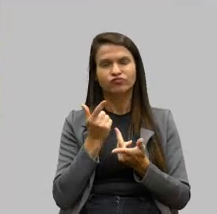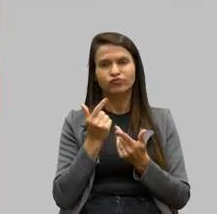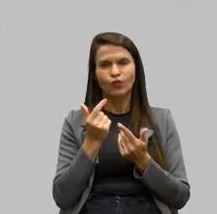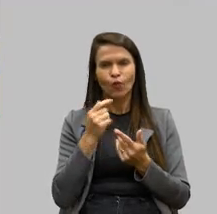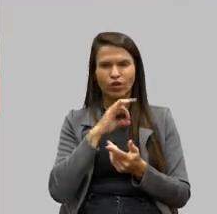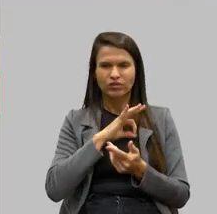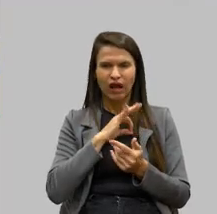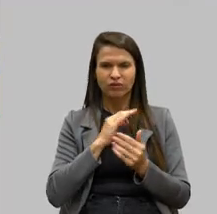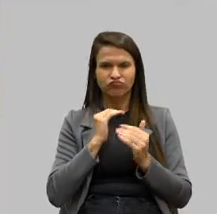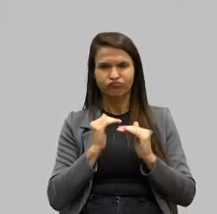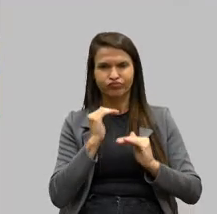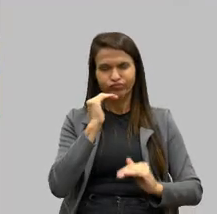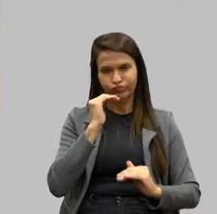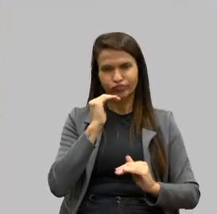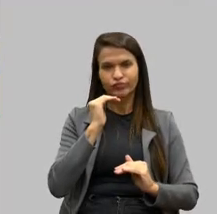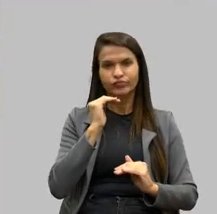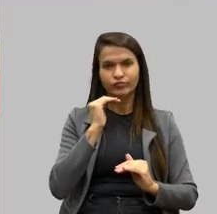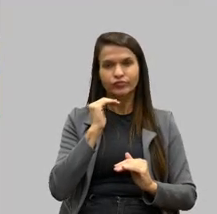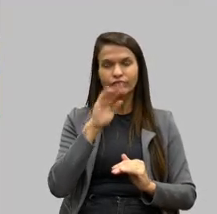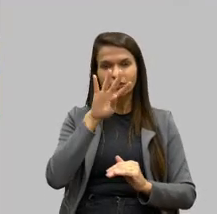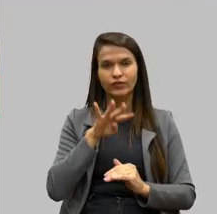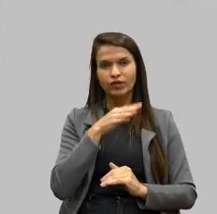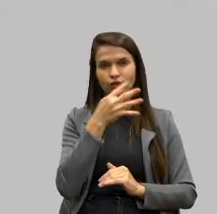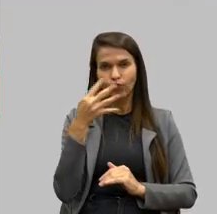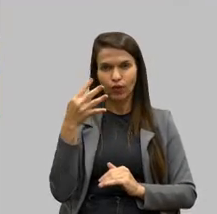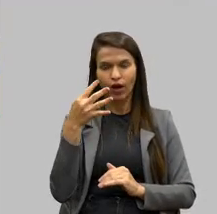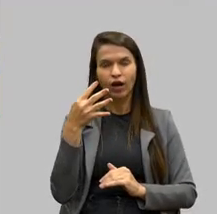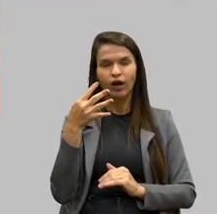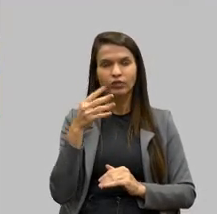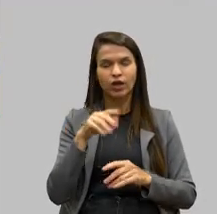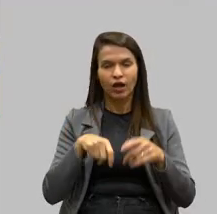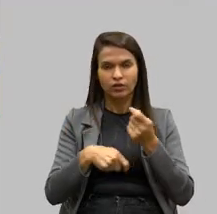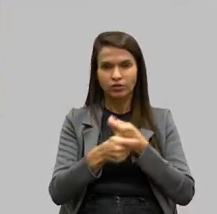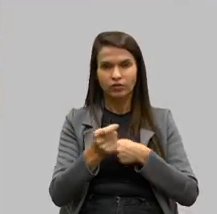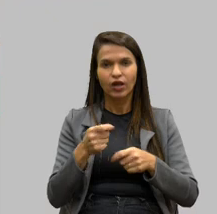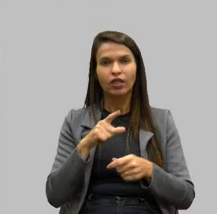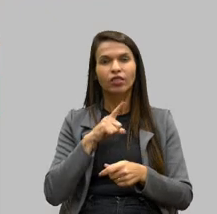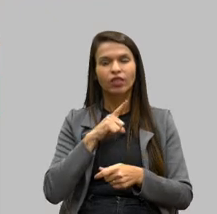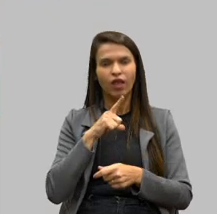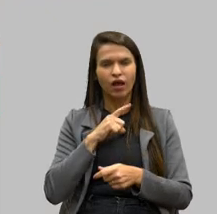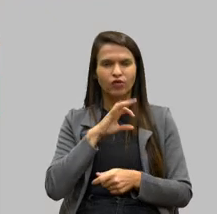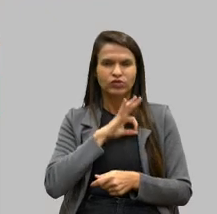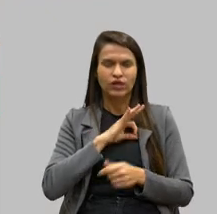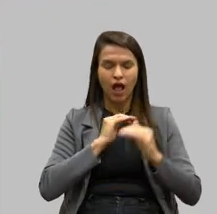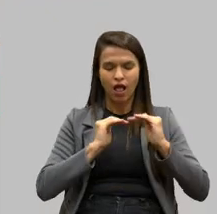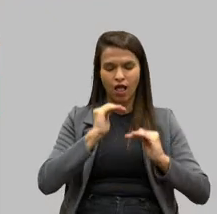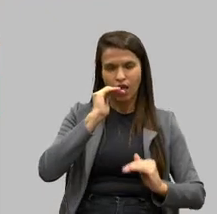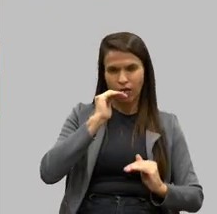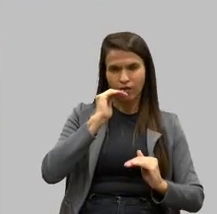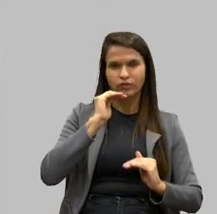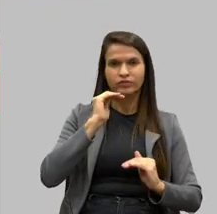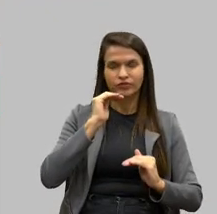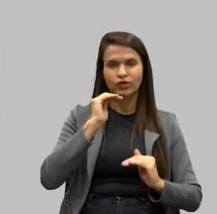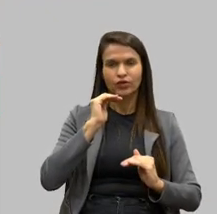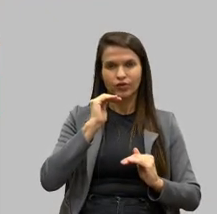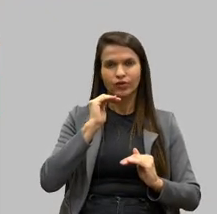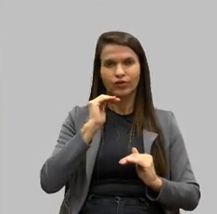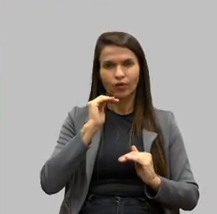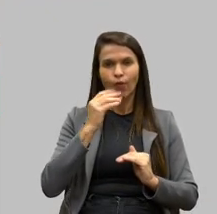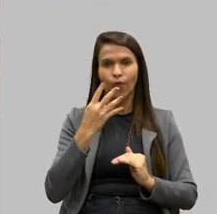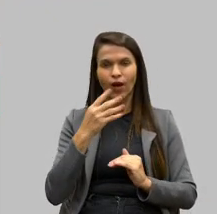A tabela do quadro administrativo, você tem tabela com salários inferior ao salário mínimo. 4